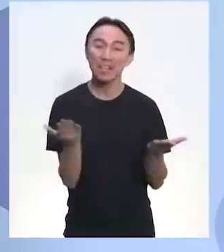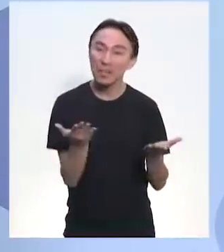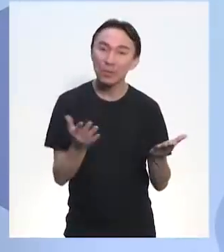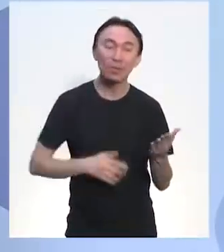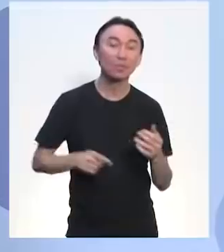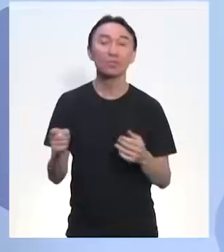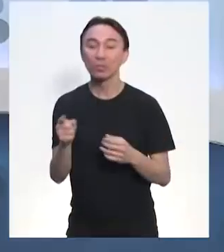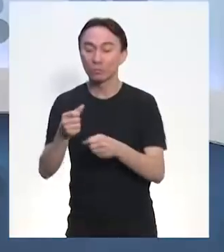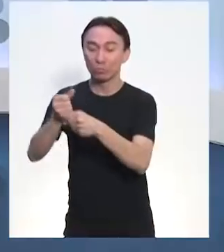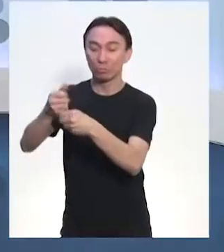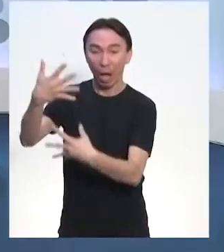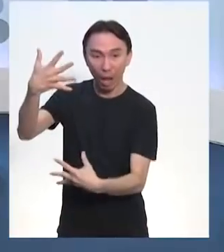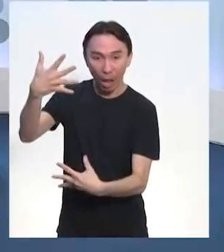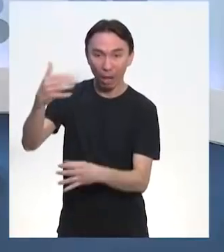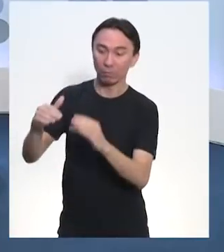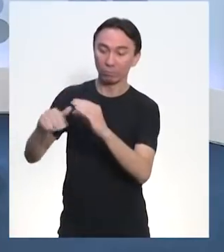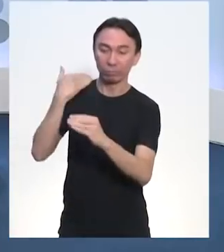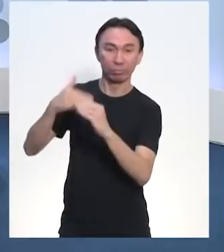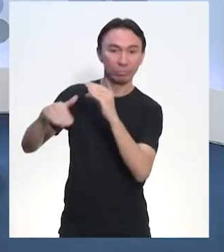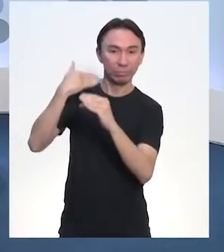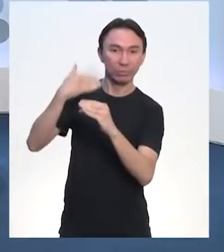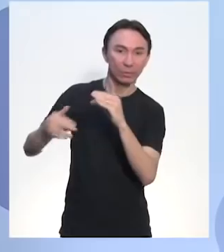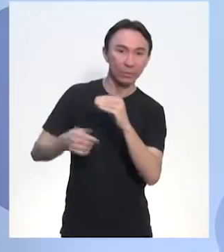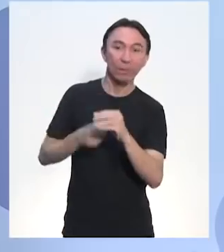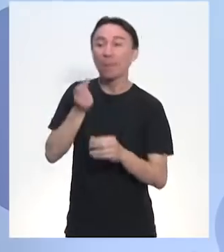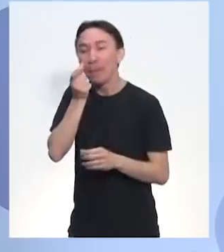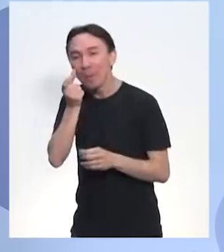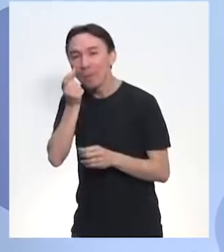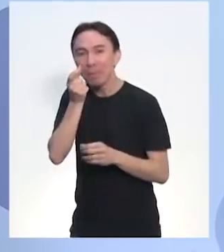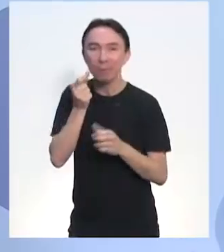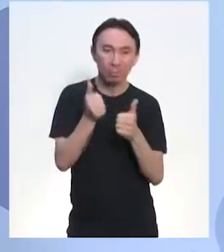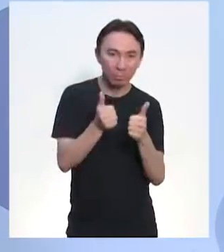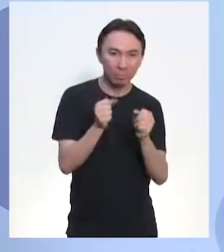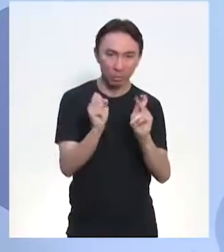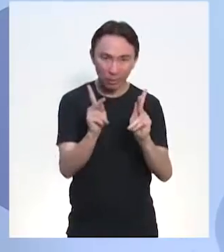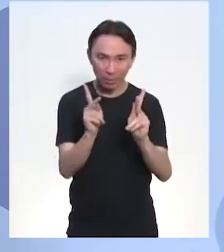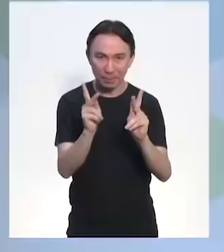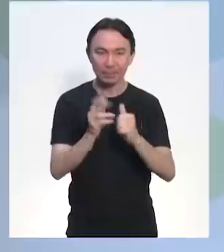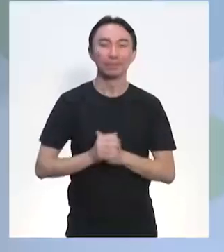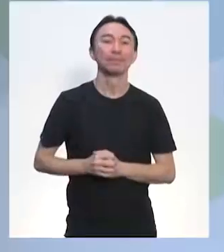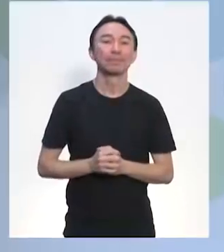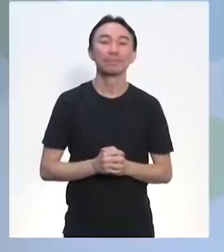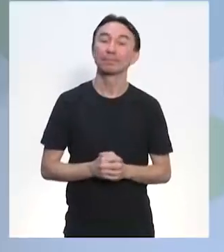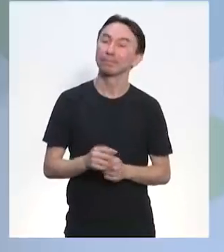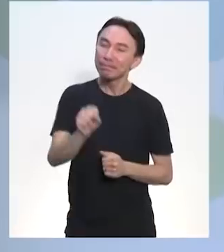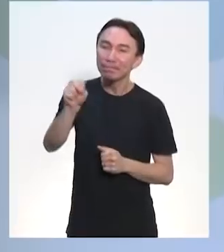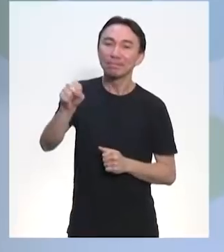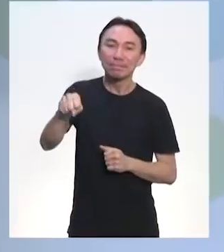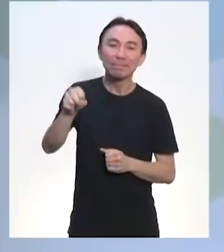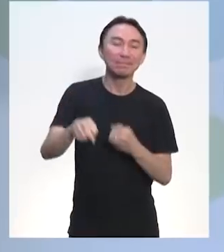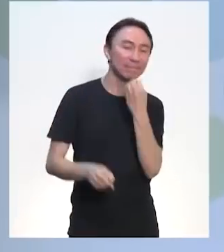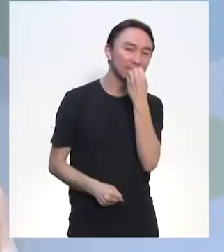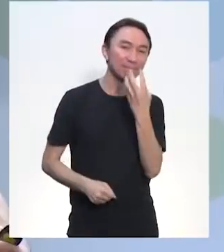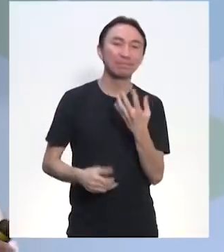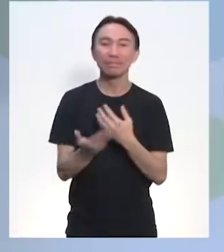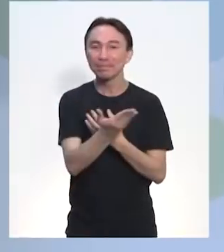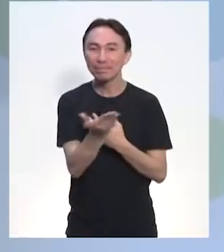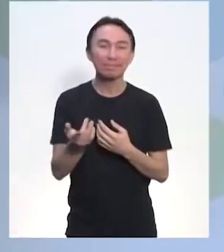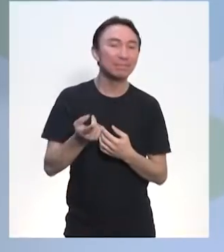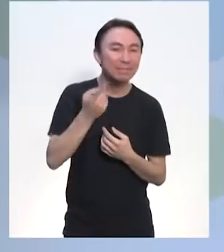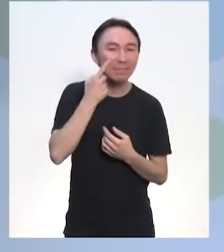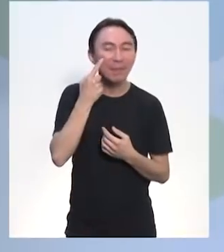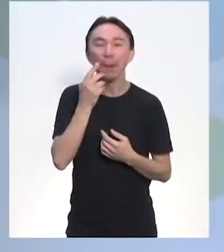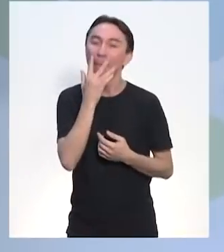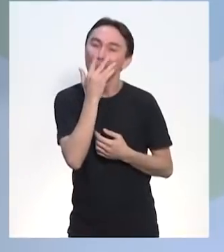acompanhando as falas de vocês aqui no chat, certo? Isso aí. Então, como vocês estão vendo, né? Parece que a gente está